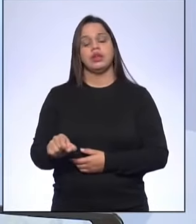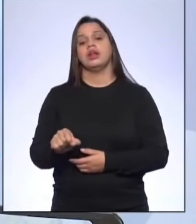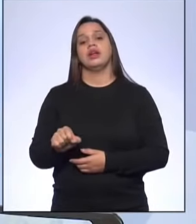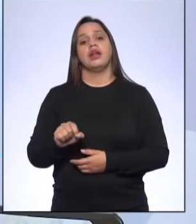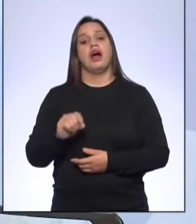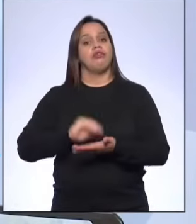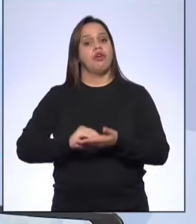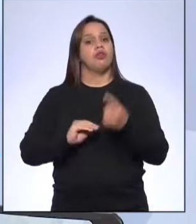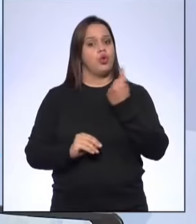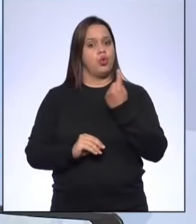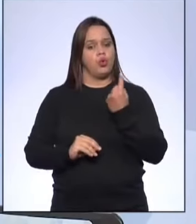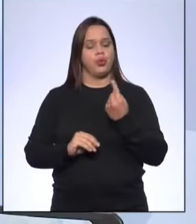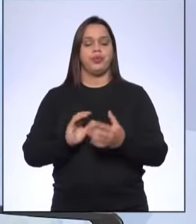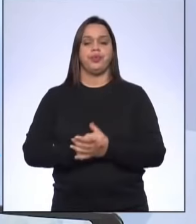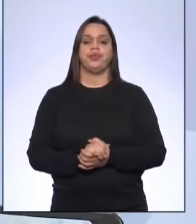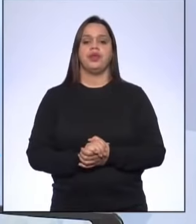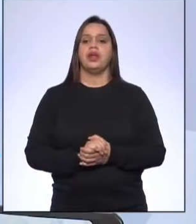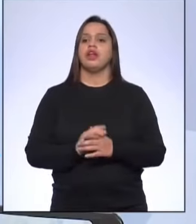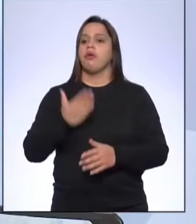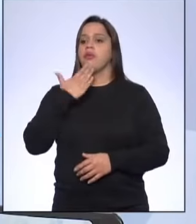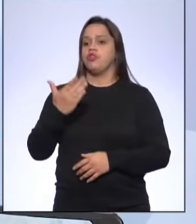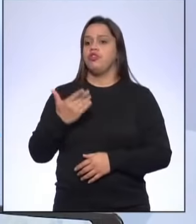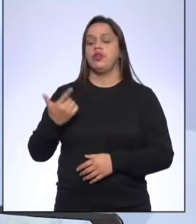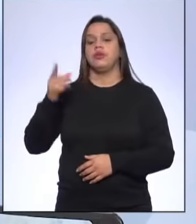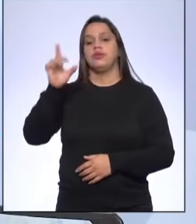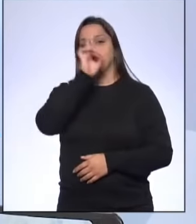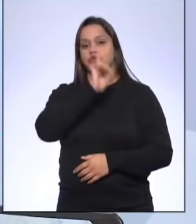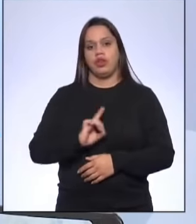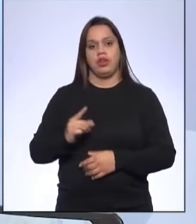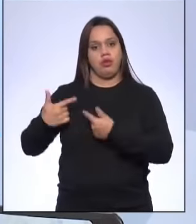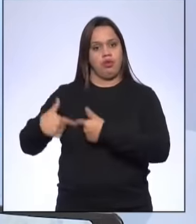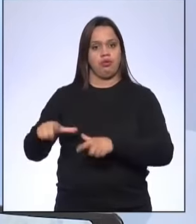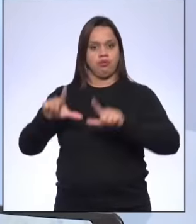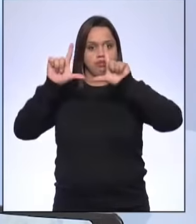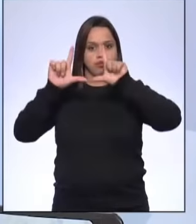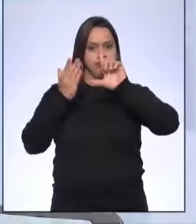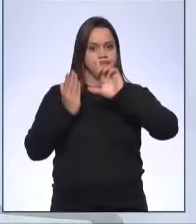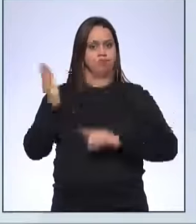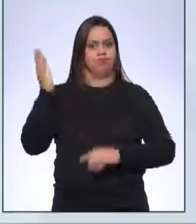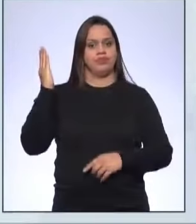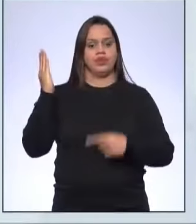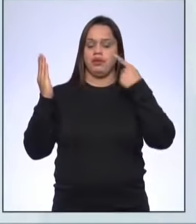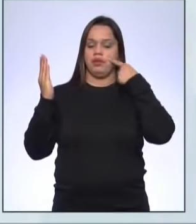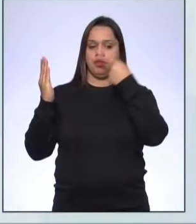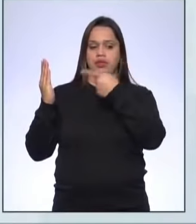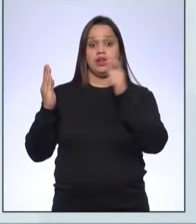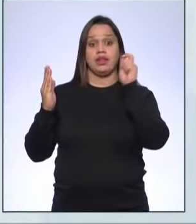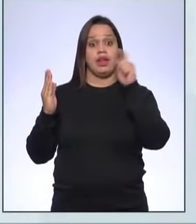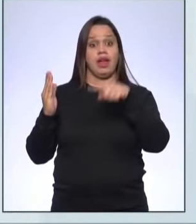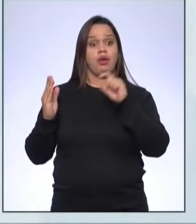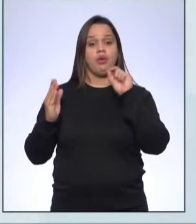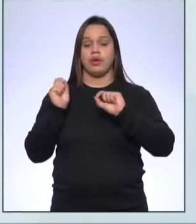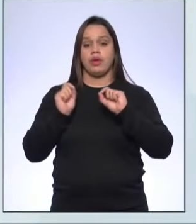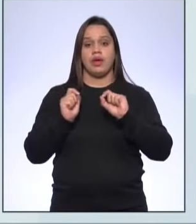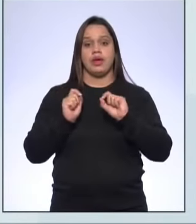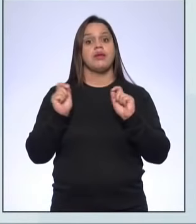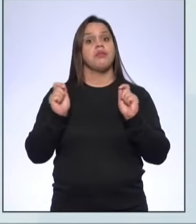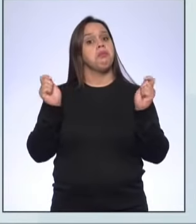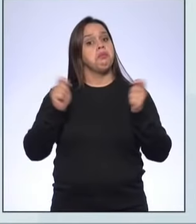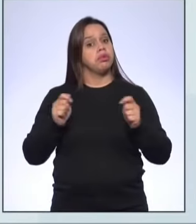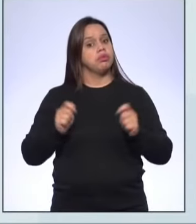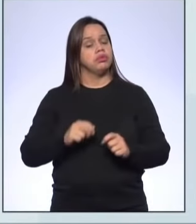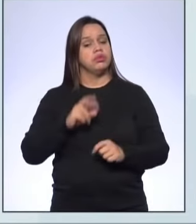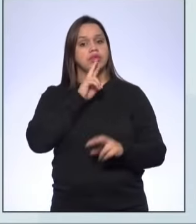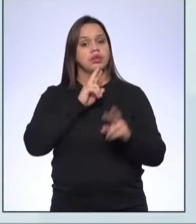aí agora eu vou pedir para o diretor colocar o próximo o próximo ppt que são possíveis respostas